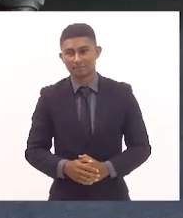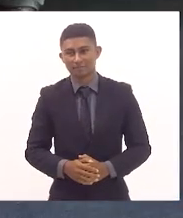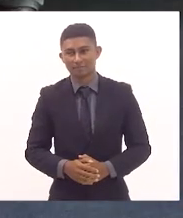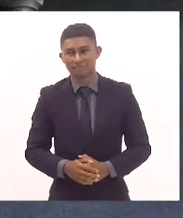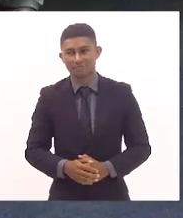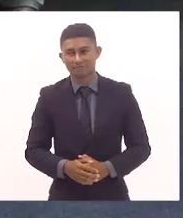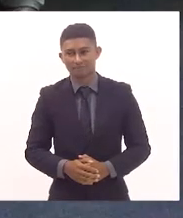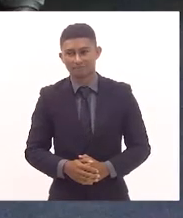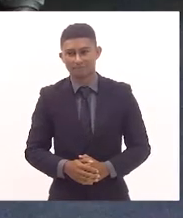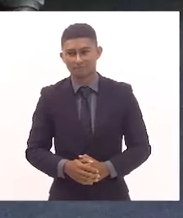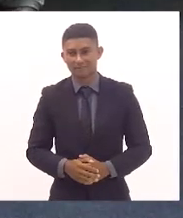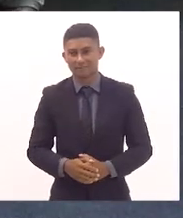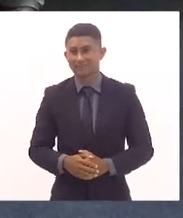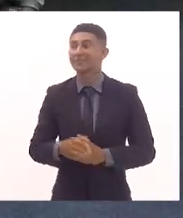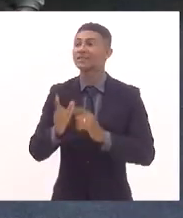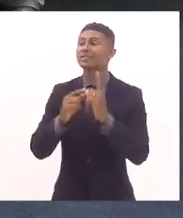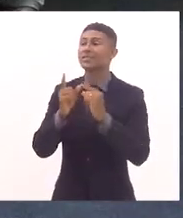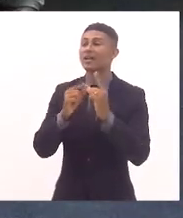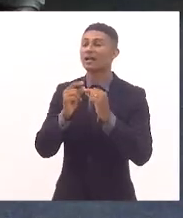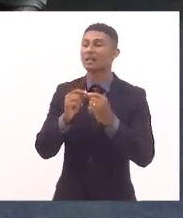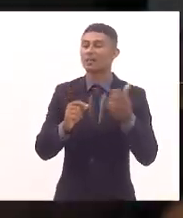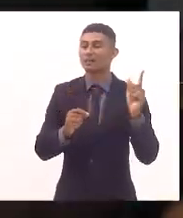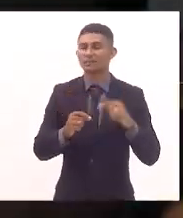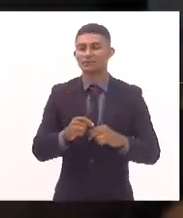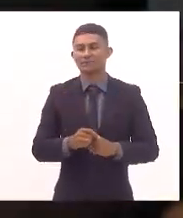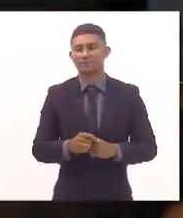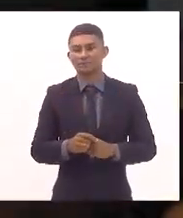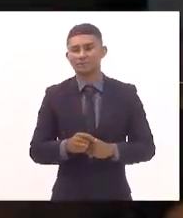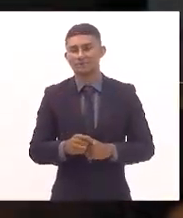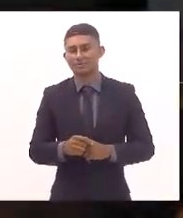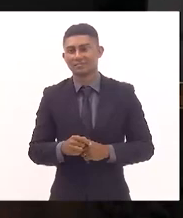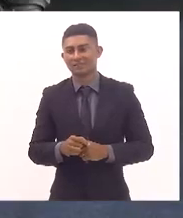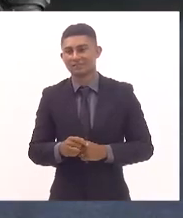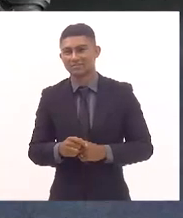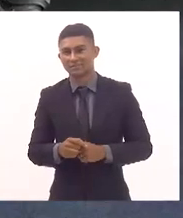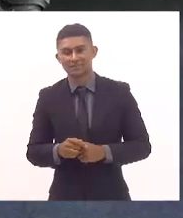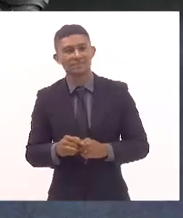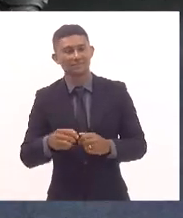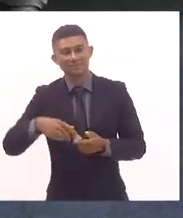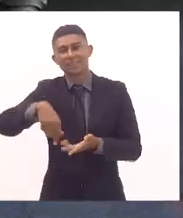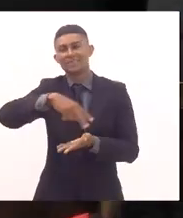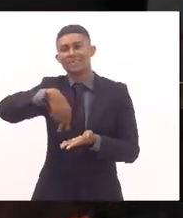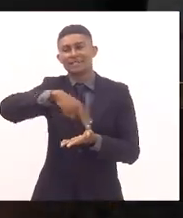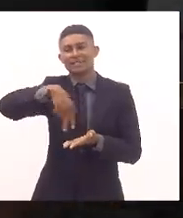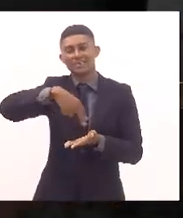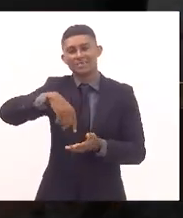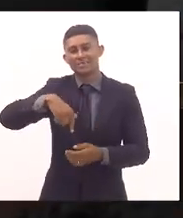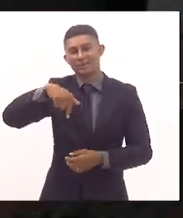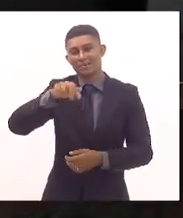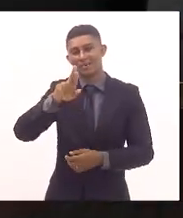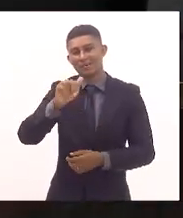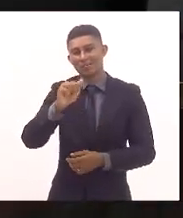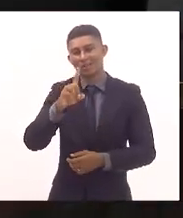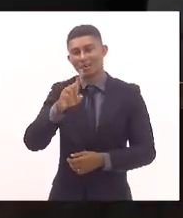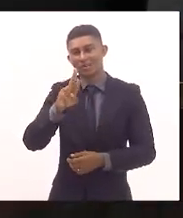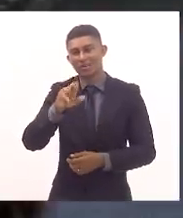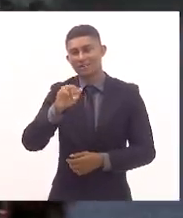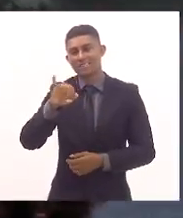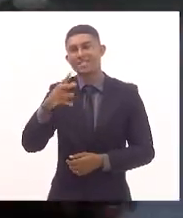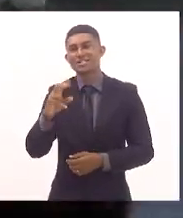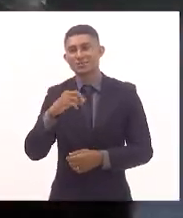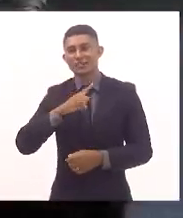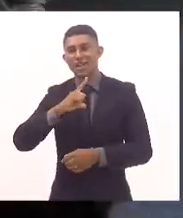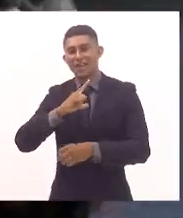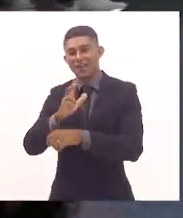É um outro tipo de estrela. Tem aí, Fernando? Dançarino. Dá uma estrelinha pra ele. Doutor Fernando, dançarino de quadradinho de 8. Eu tenho um vídeo. Aprendi com o doutor